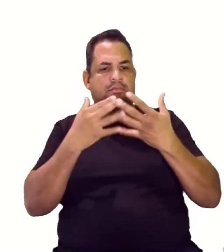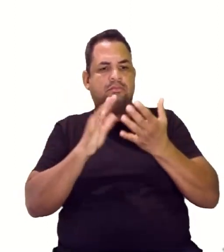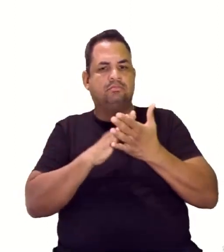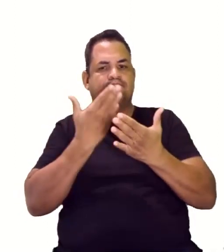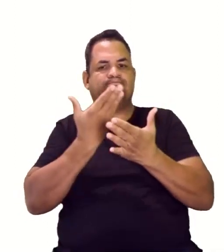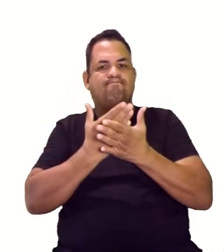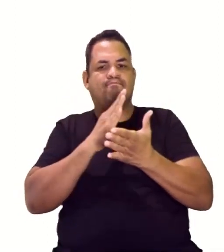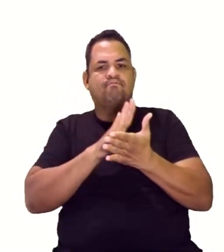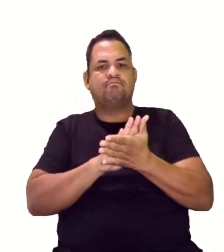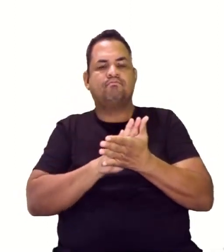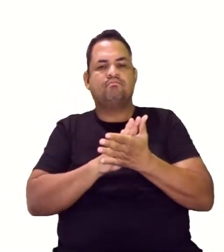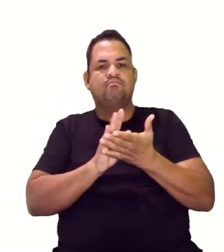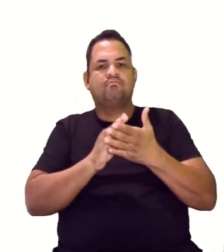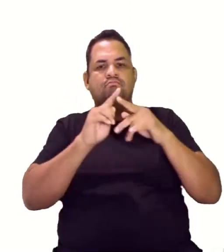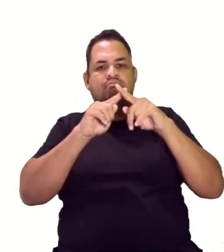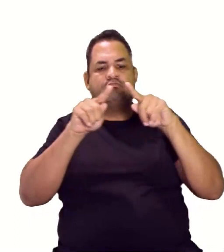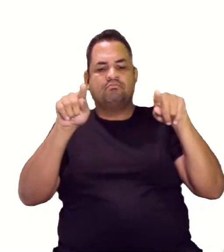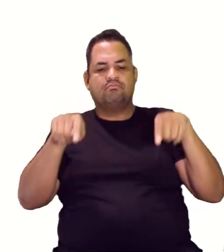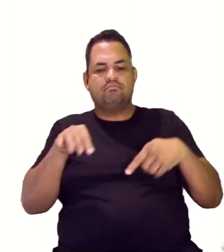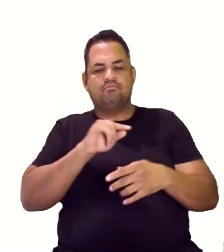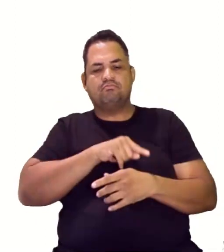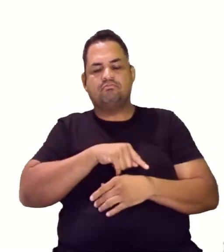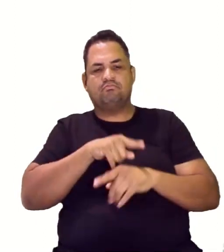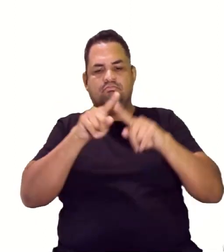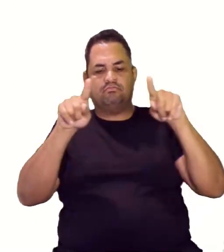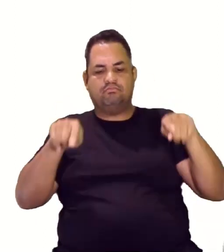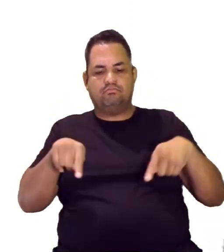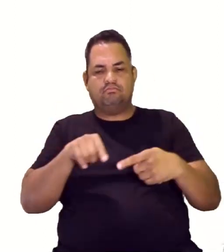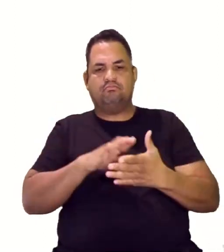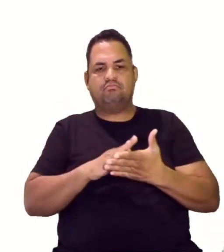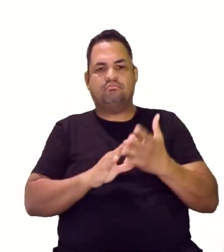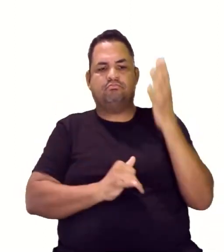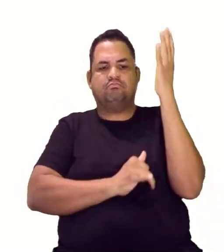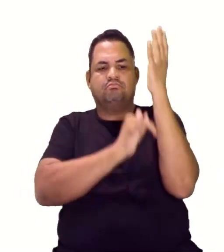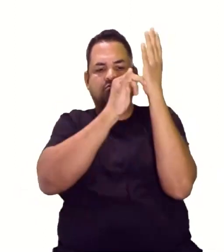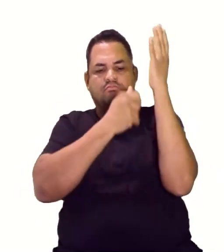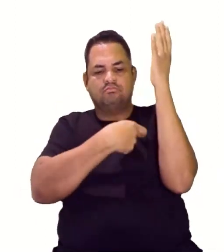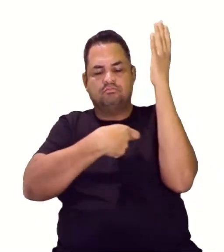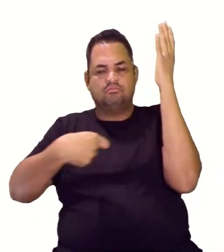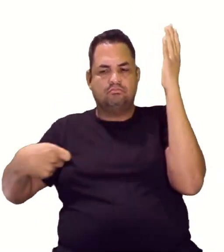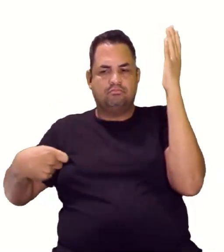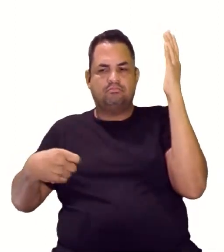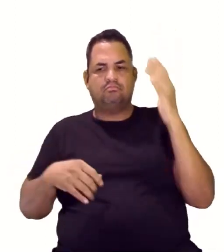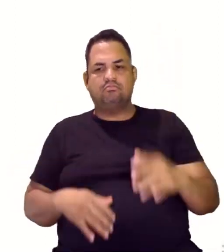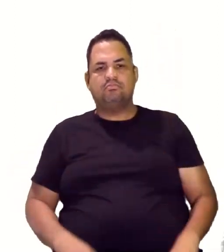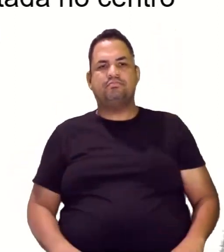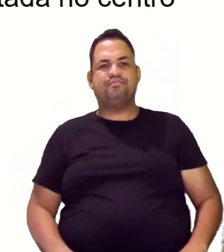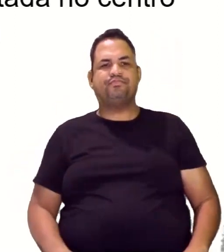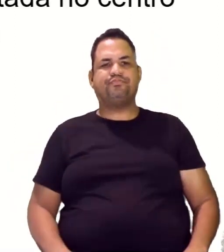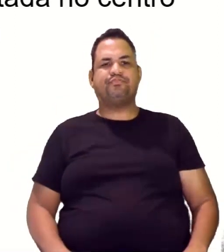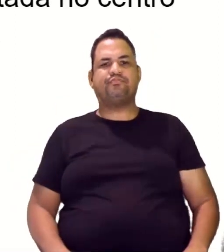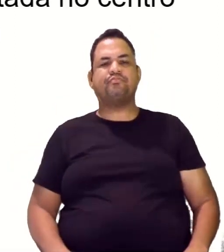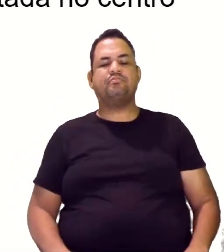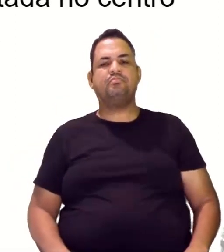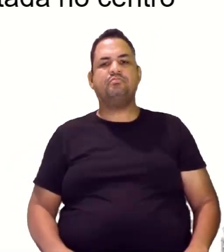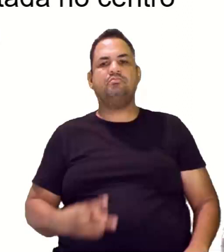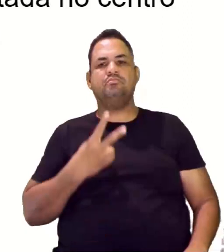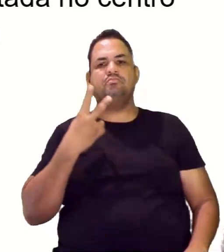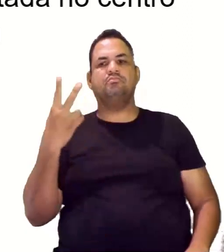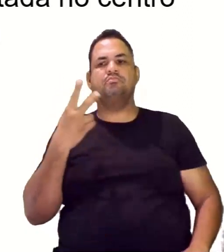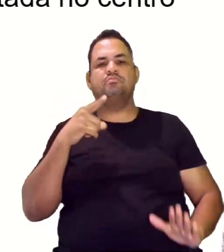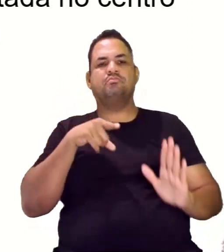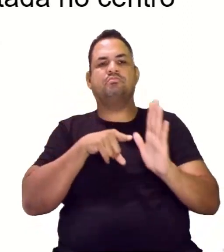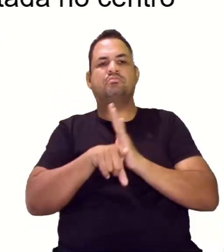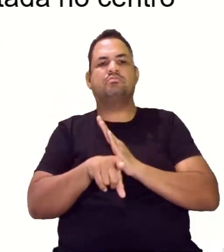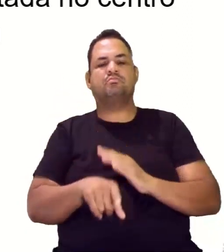a interpretação gráfica do plano cartesiano, o resto foi mamão com açúcar. Vamos lá, então, na segunda